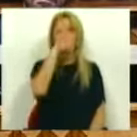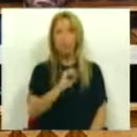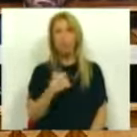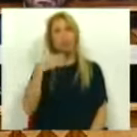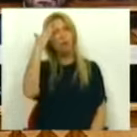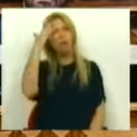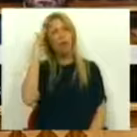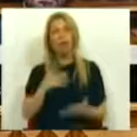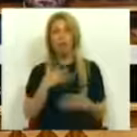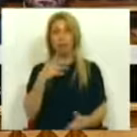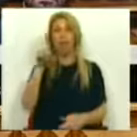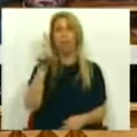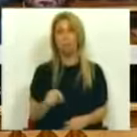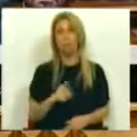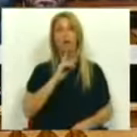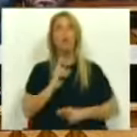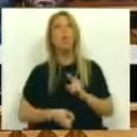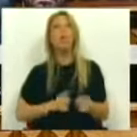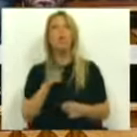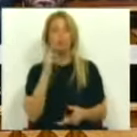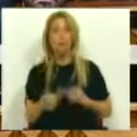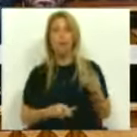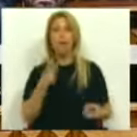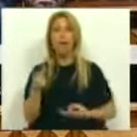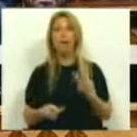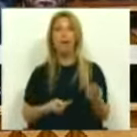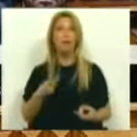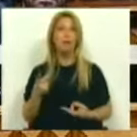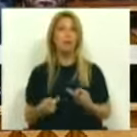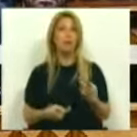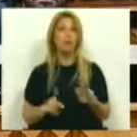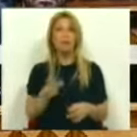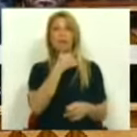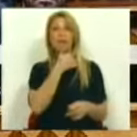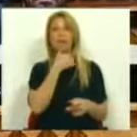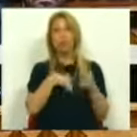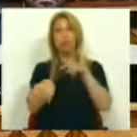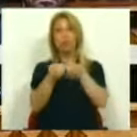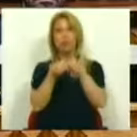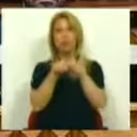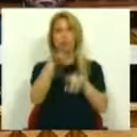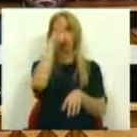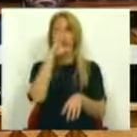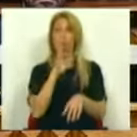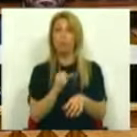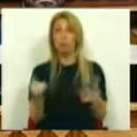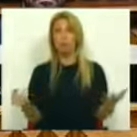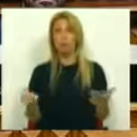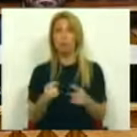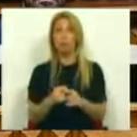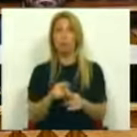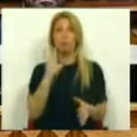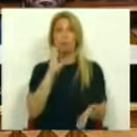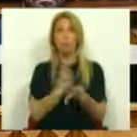relevante naquilo que é a análise das decisões políticas do Governo, desde o